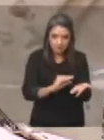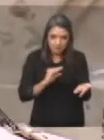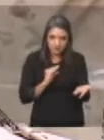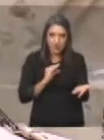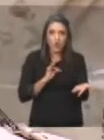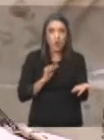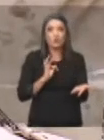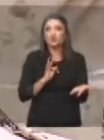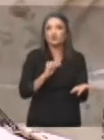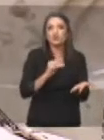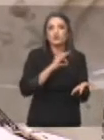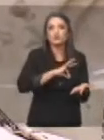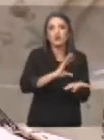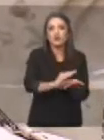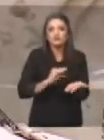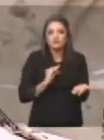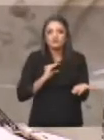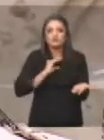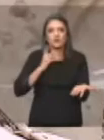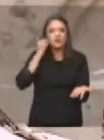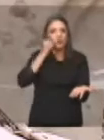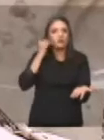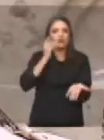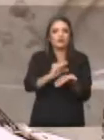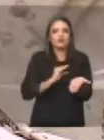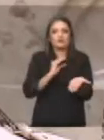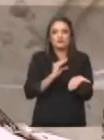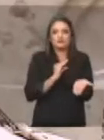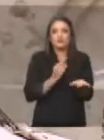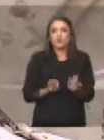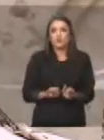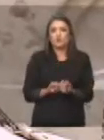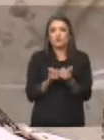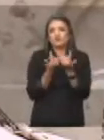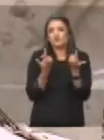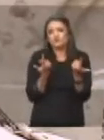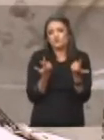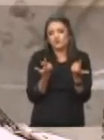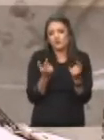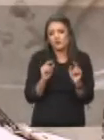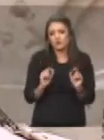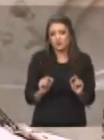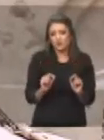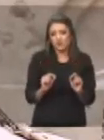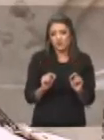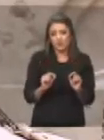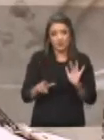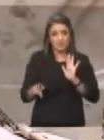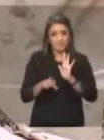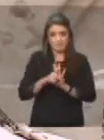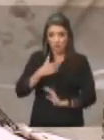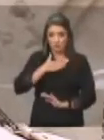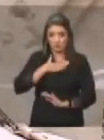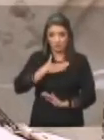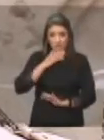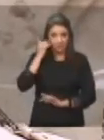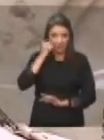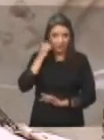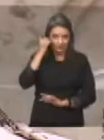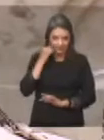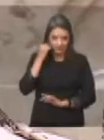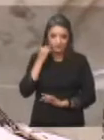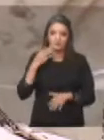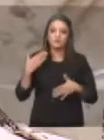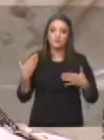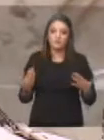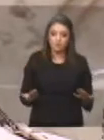sua remuneração. Valores esses que, de certa forma, ele se apropriava e utilizava em proveito próprio, através